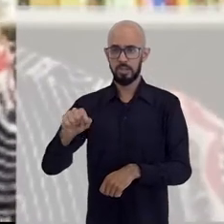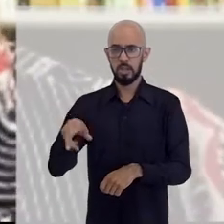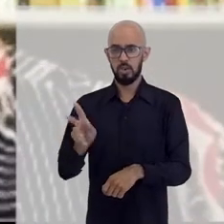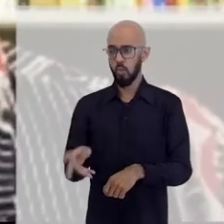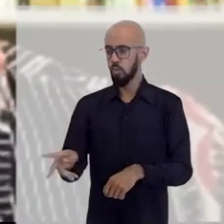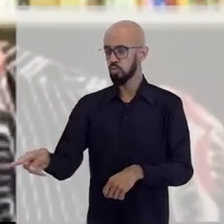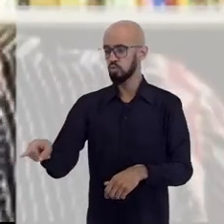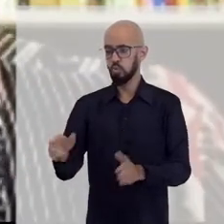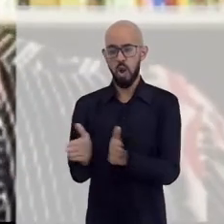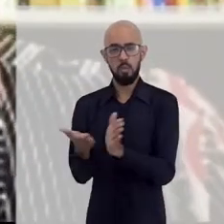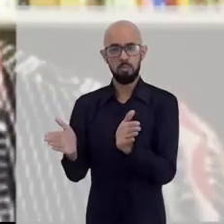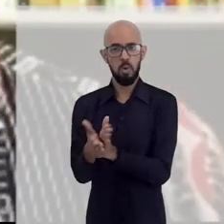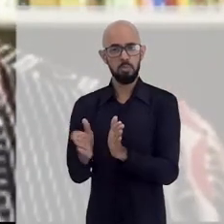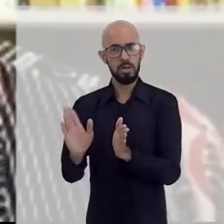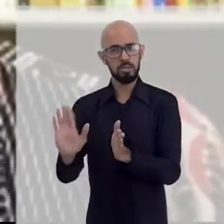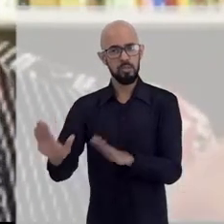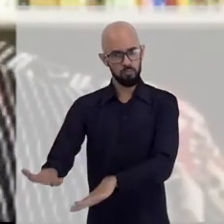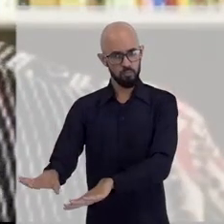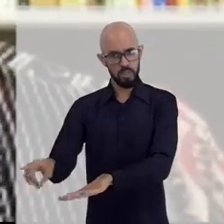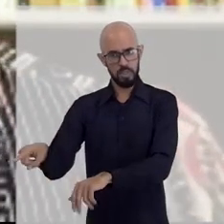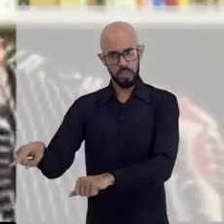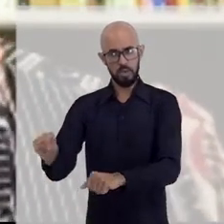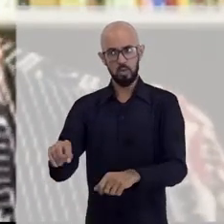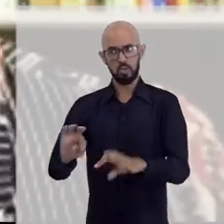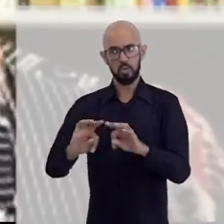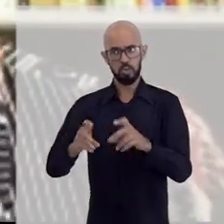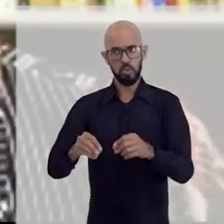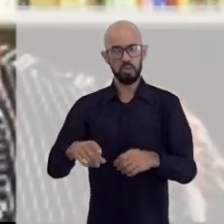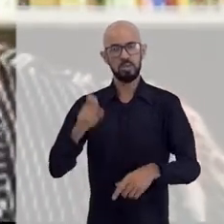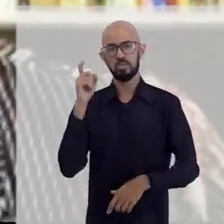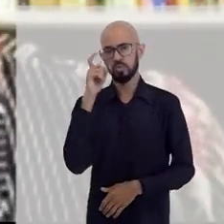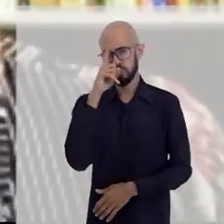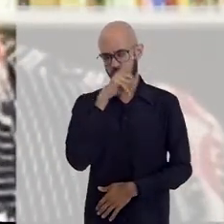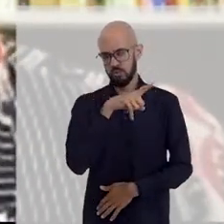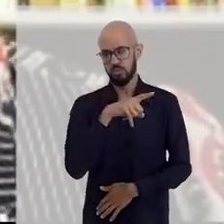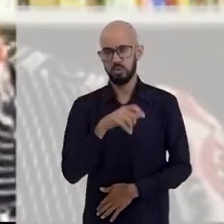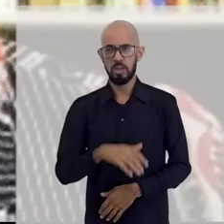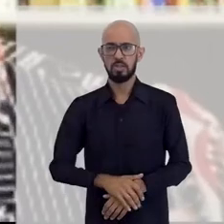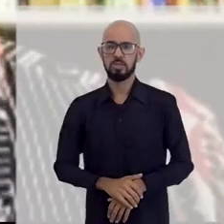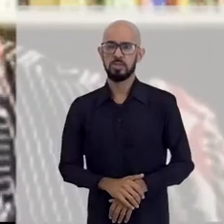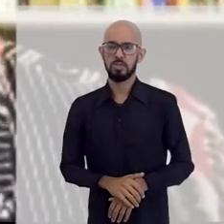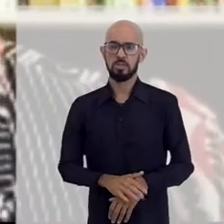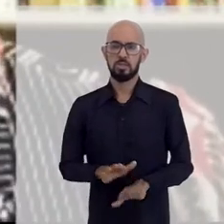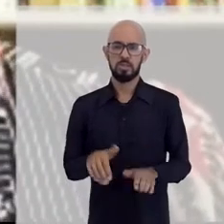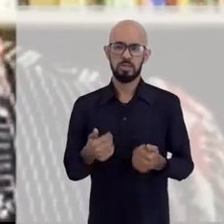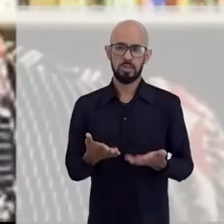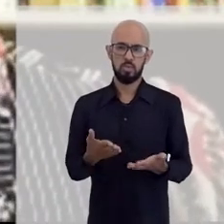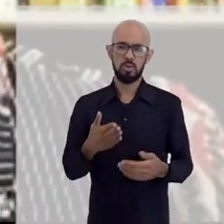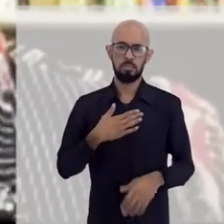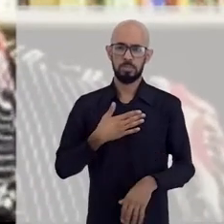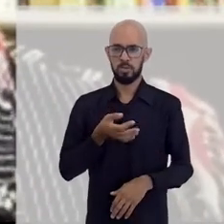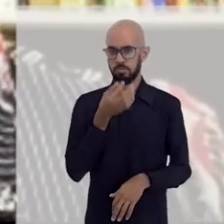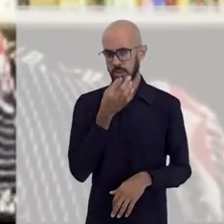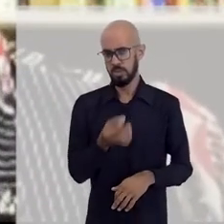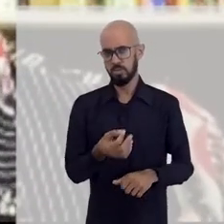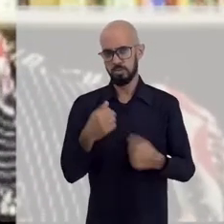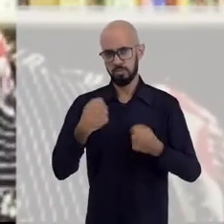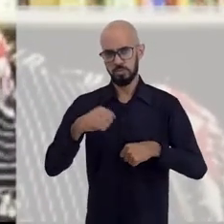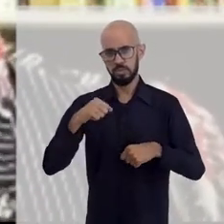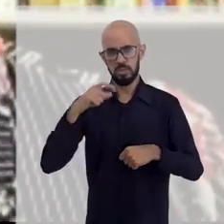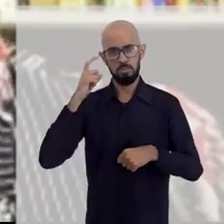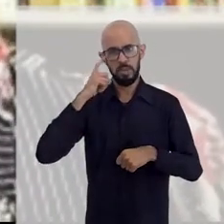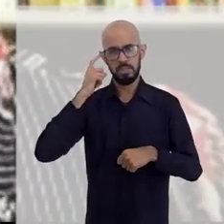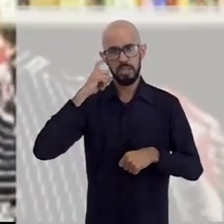continue sendo a periferia que sempre foi, com toda a sua miséria, com todas as suas dificuldades, né? Então, eu acho que há que se pensar